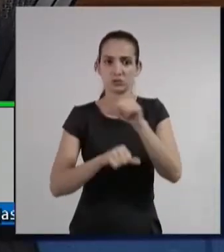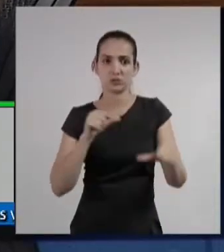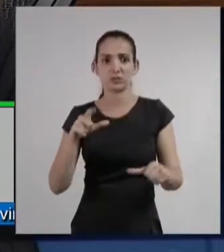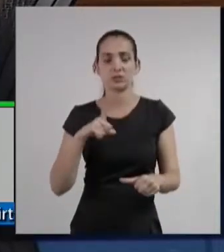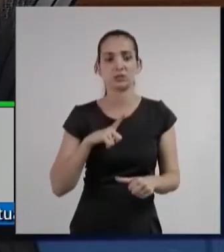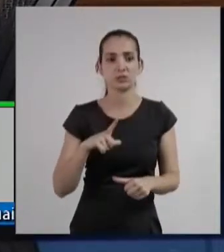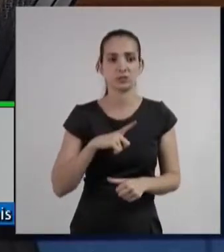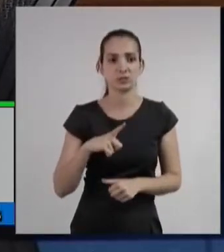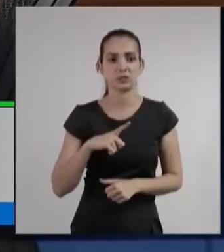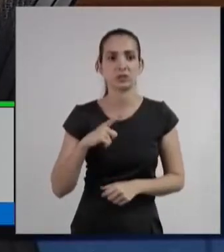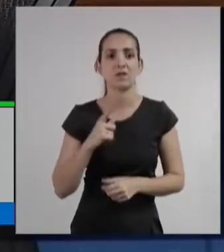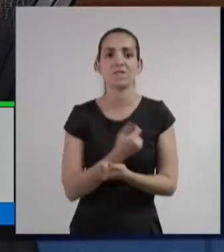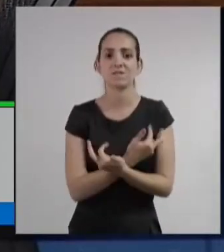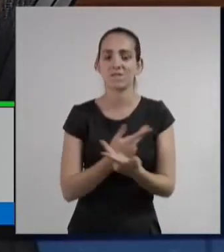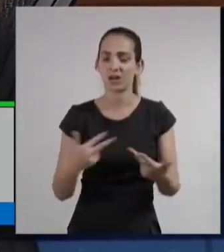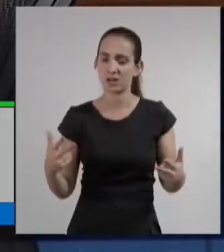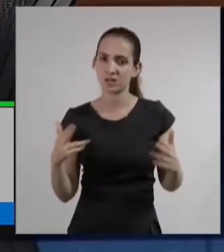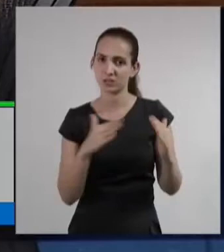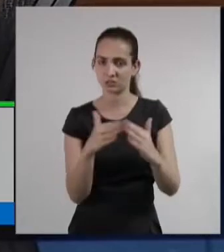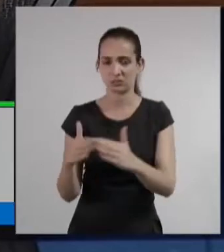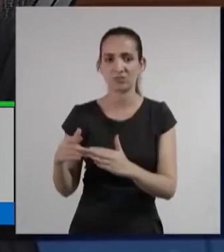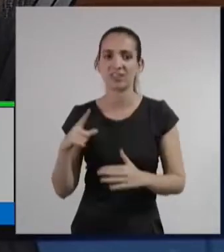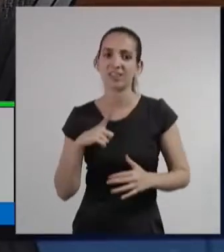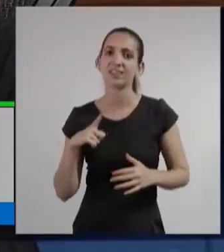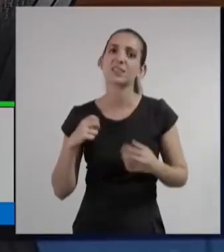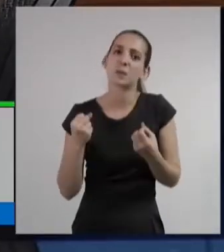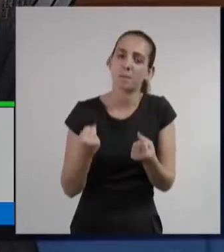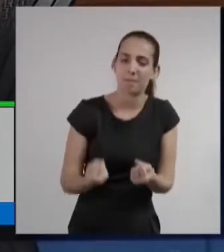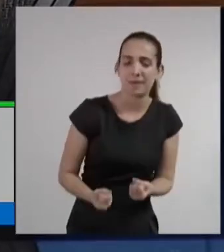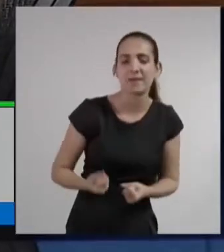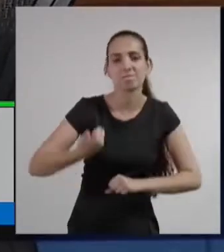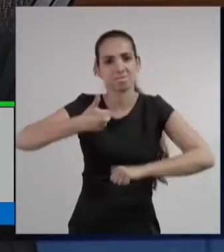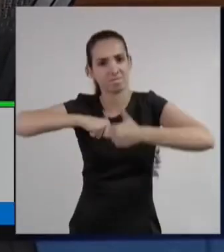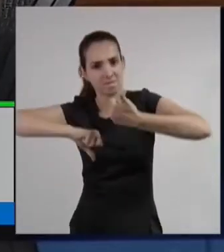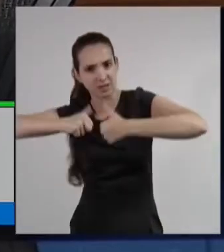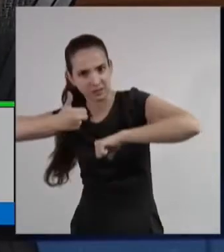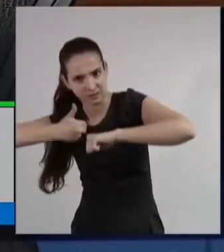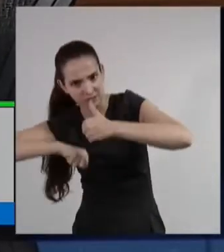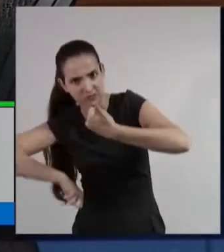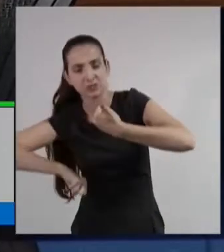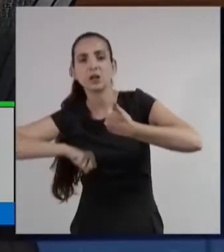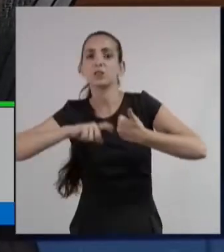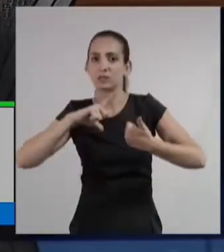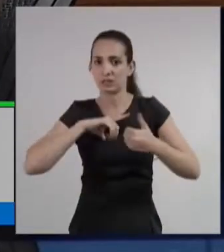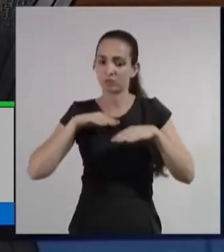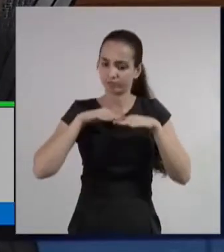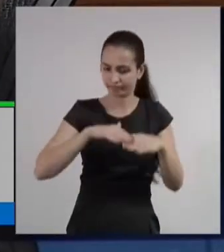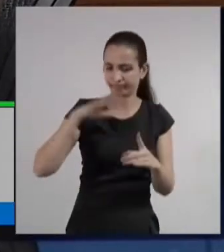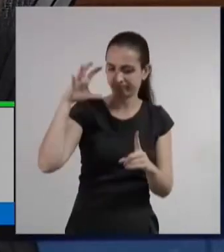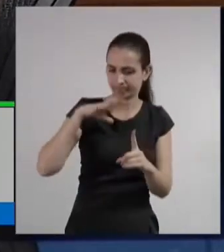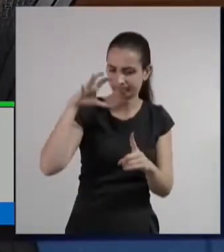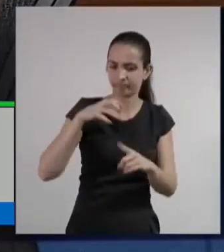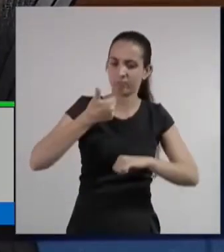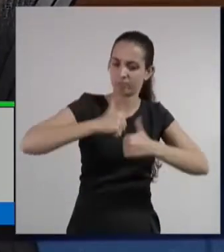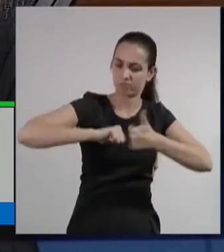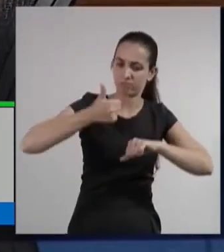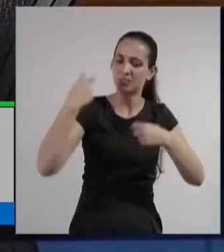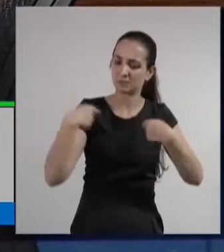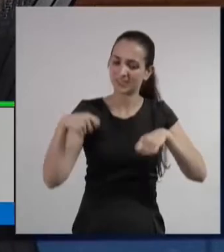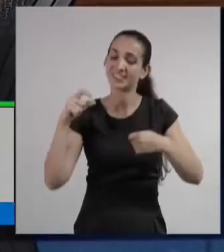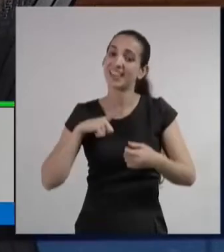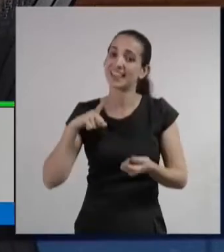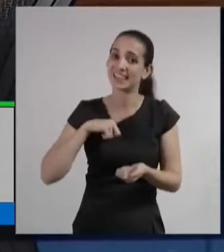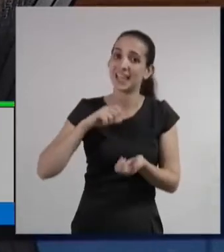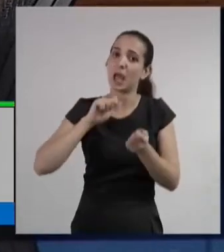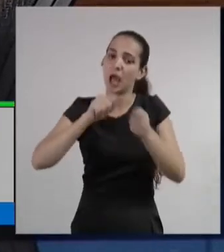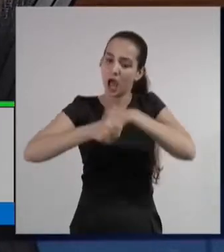os imóveis que sofrem, que passam por avaliação, para que se tenha para que se faça um